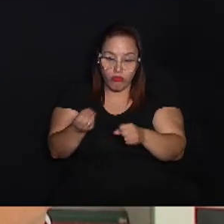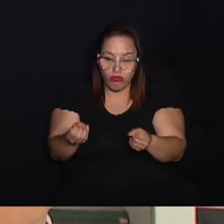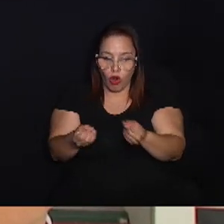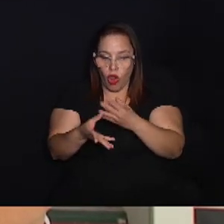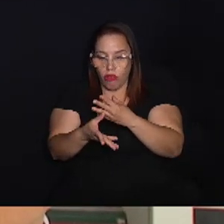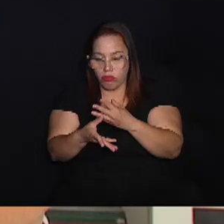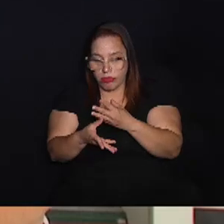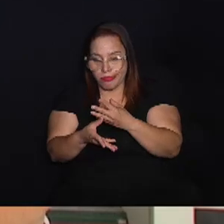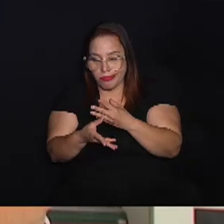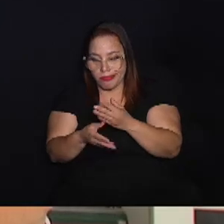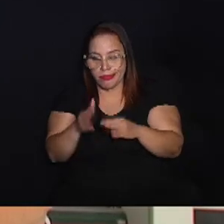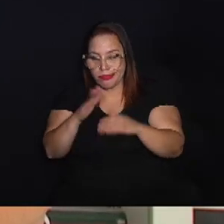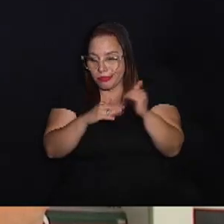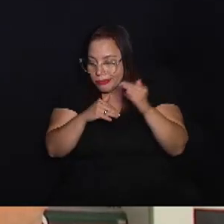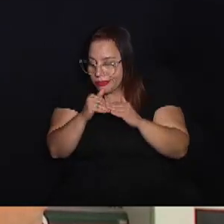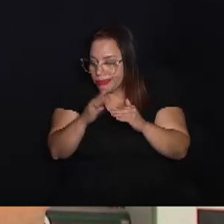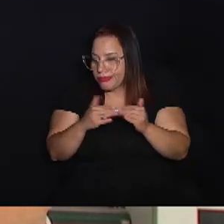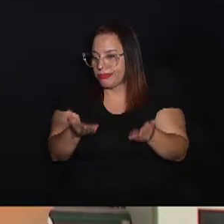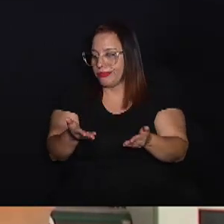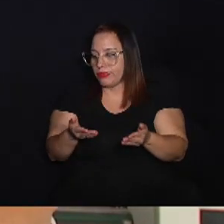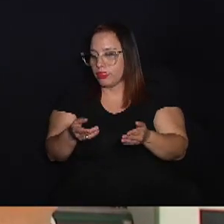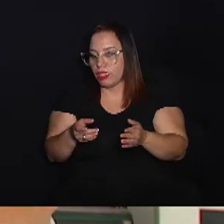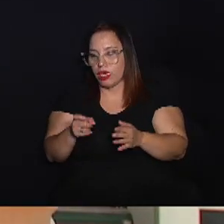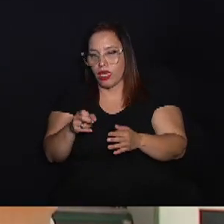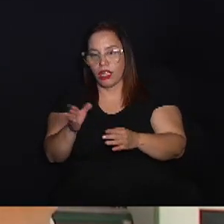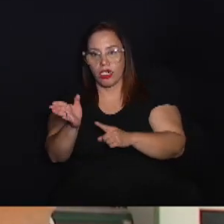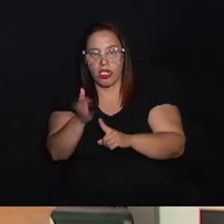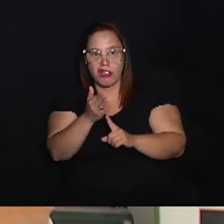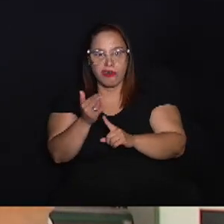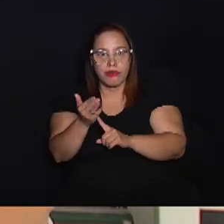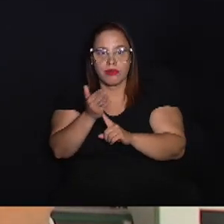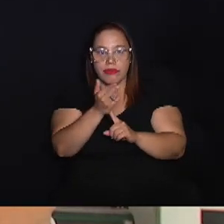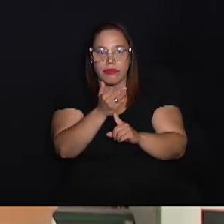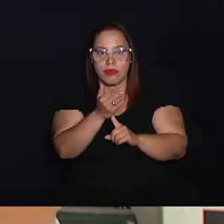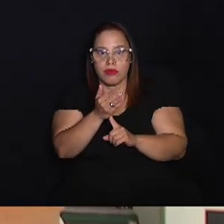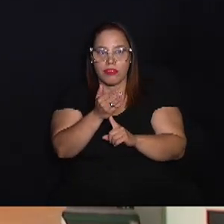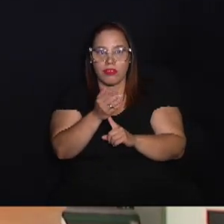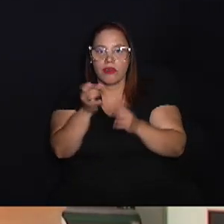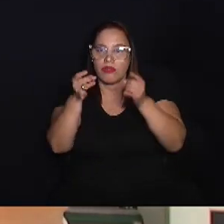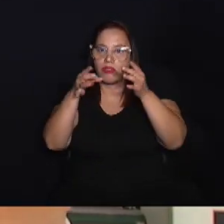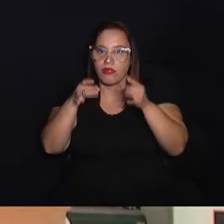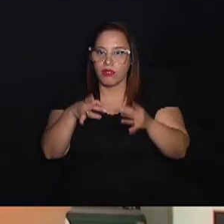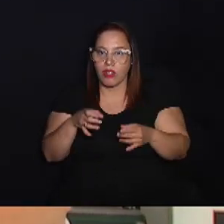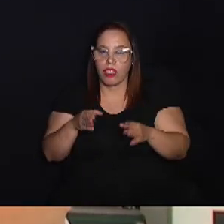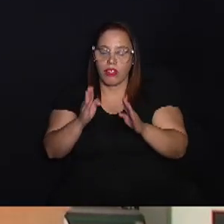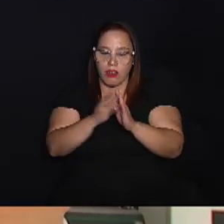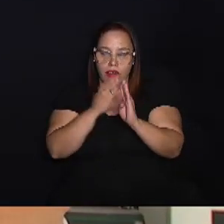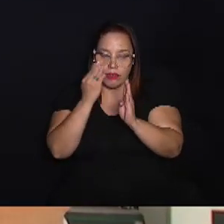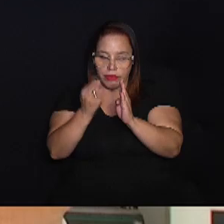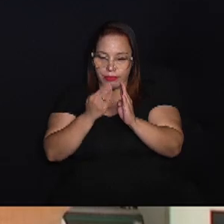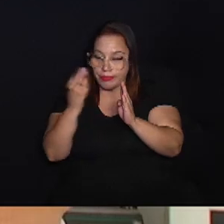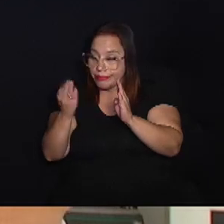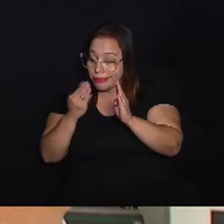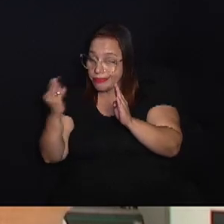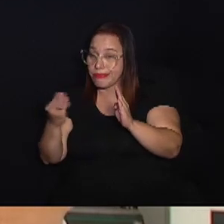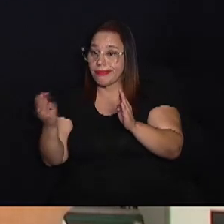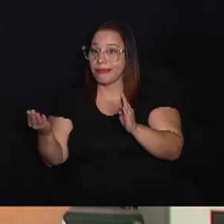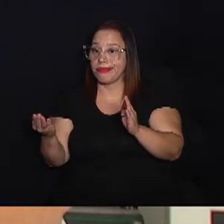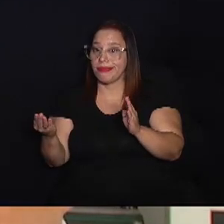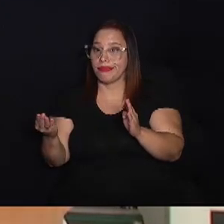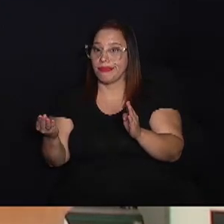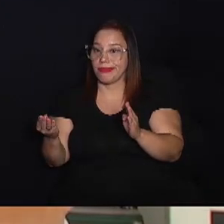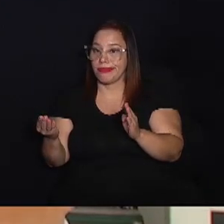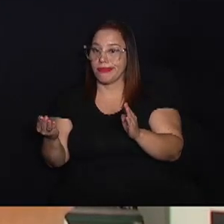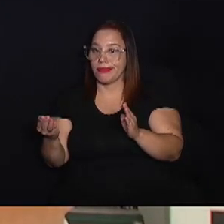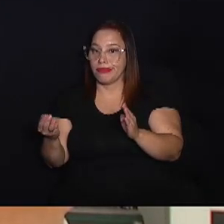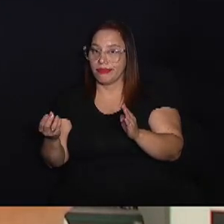competências para atuar em dados, em tecnologias, e especialmente nas bibliotecas, que também ela vem